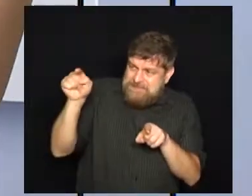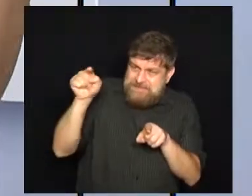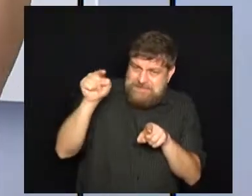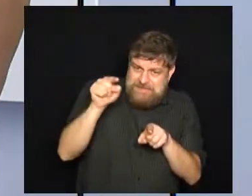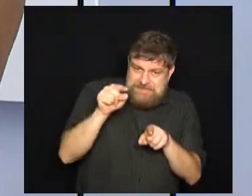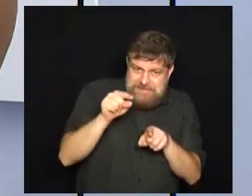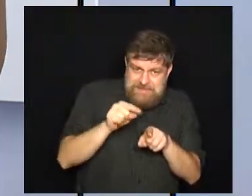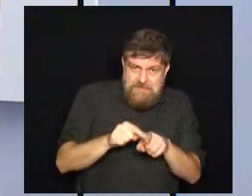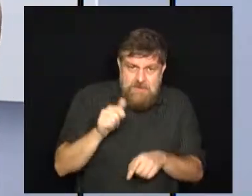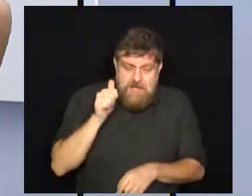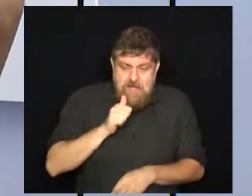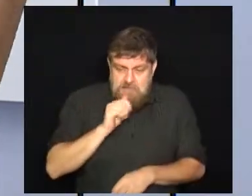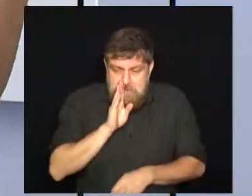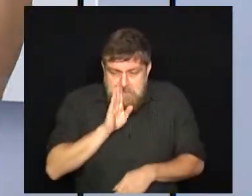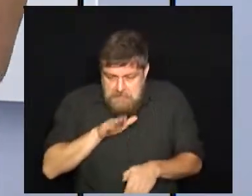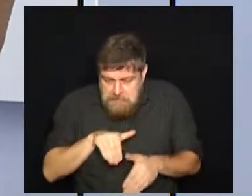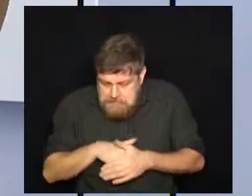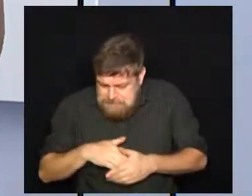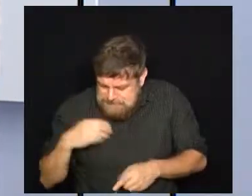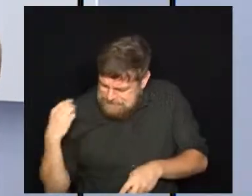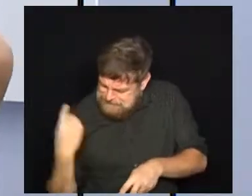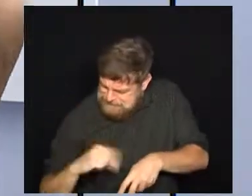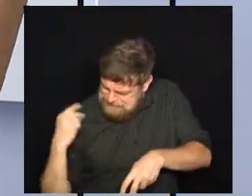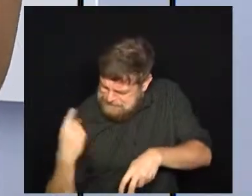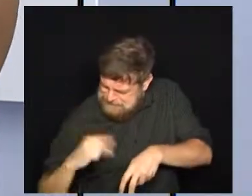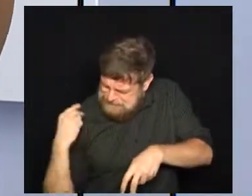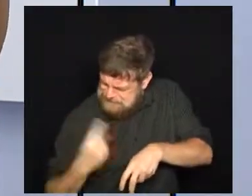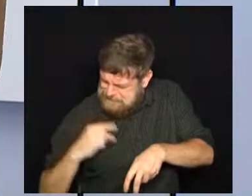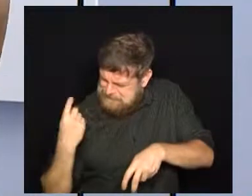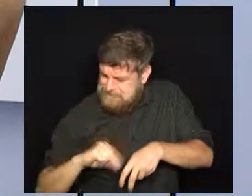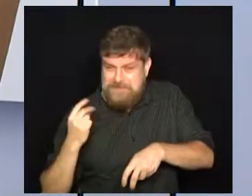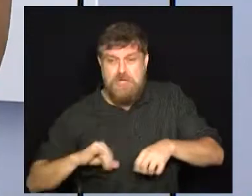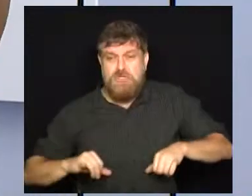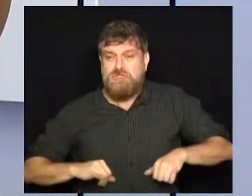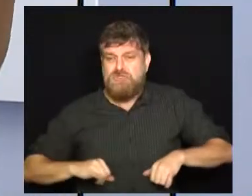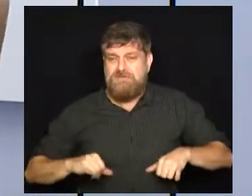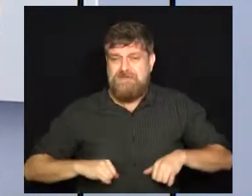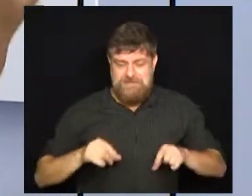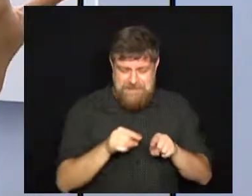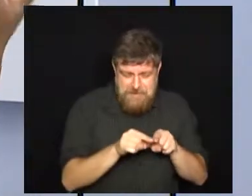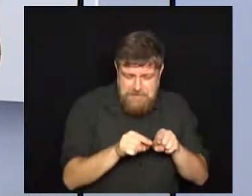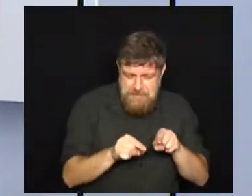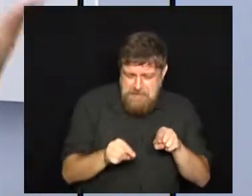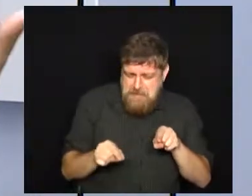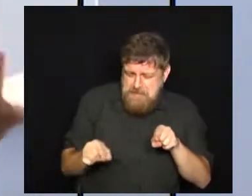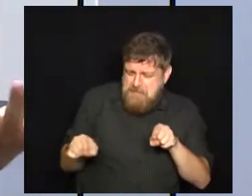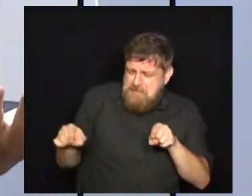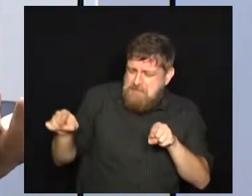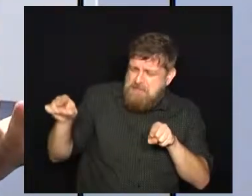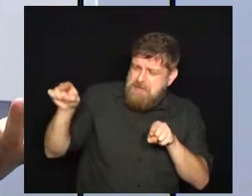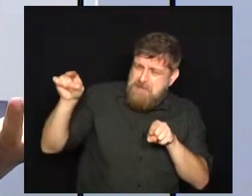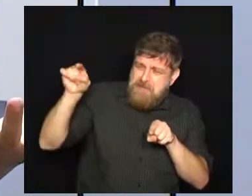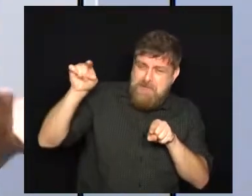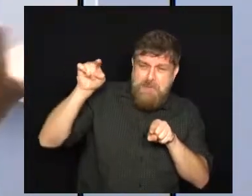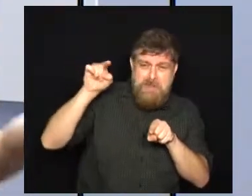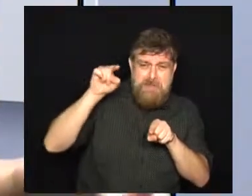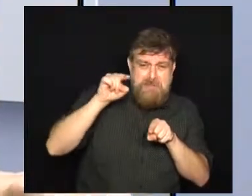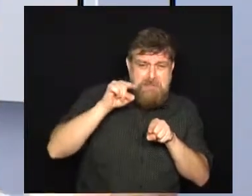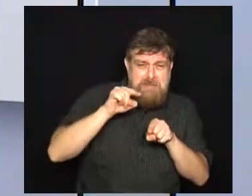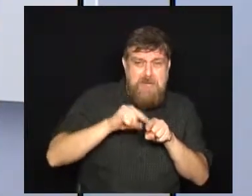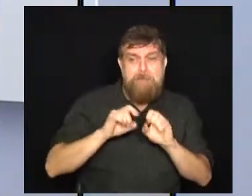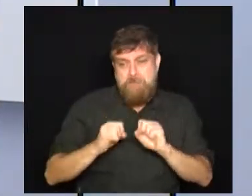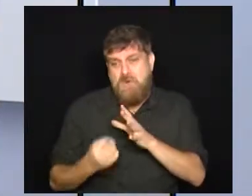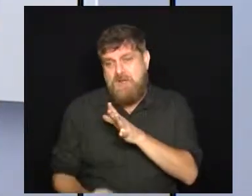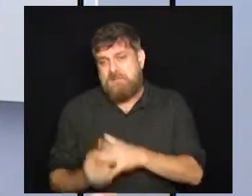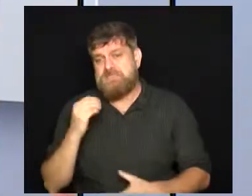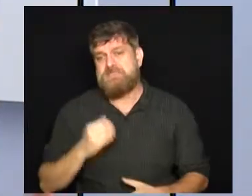mulher permanece nesse ciclo, quanto mais longo esse ciclo vai se arrastando, maior a chance dessa mulher